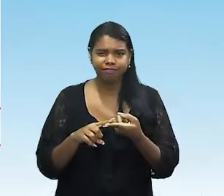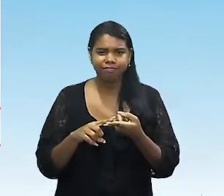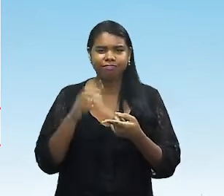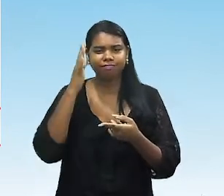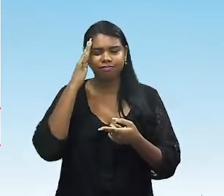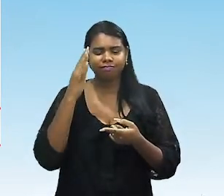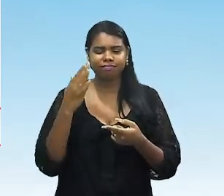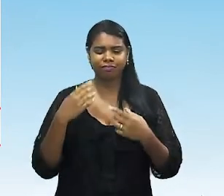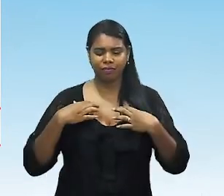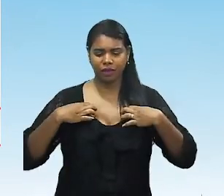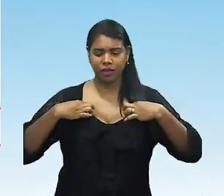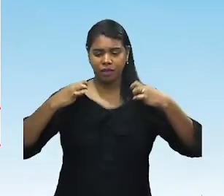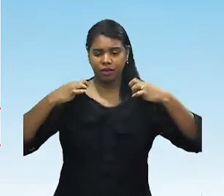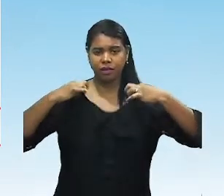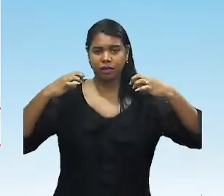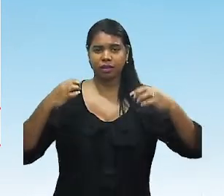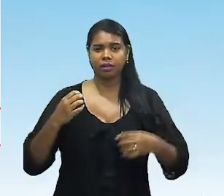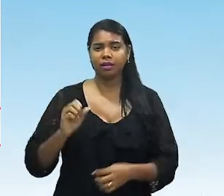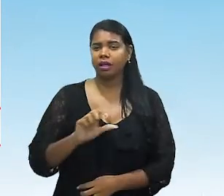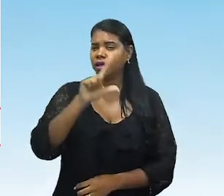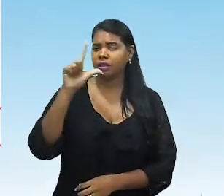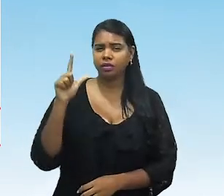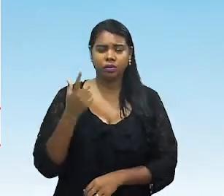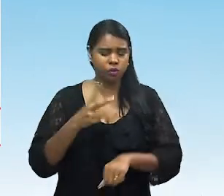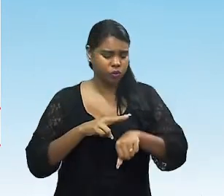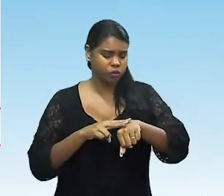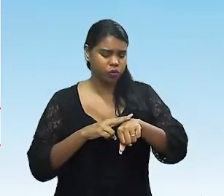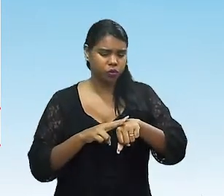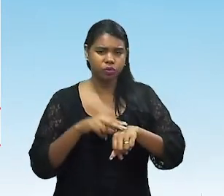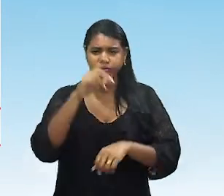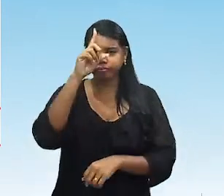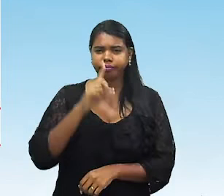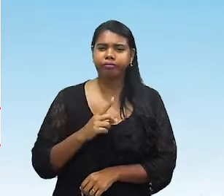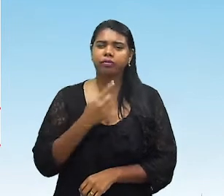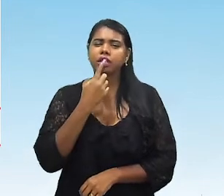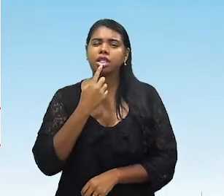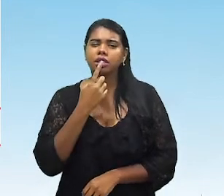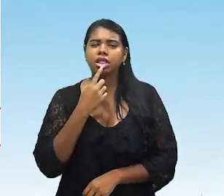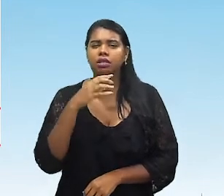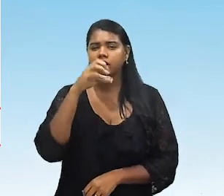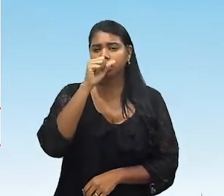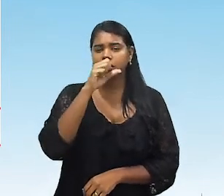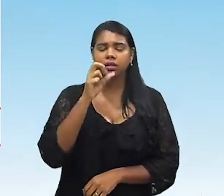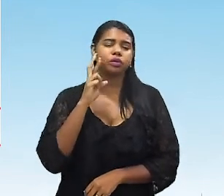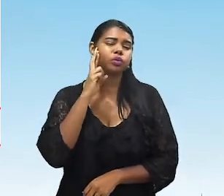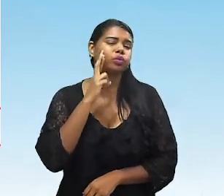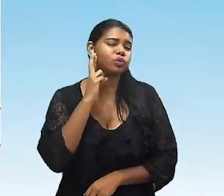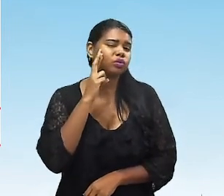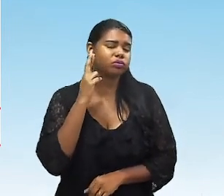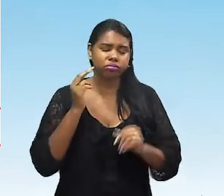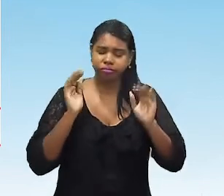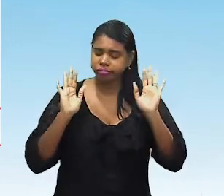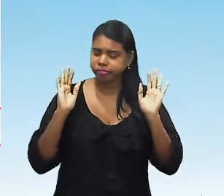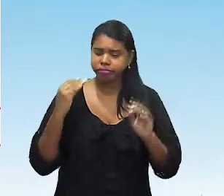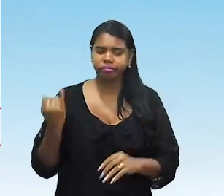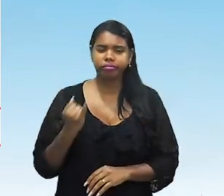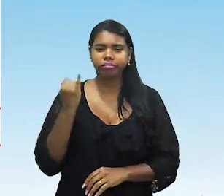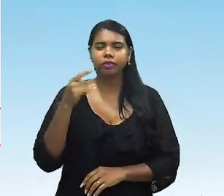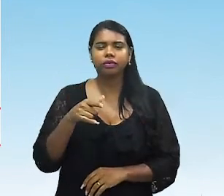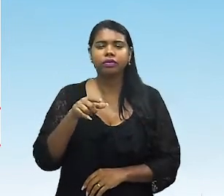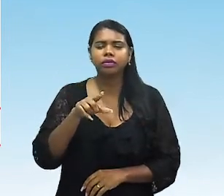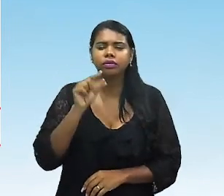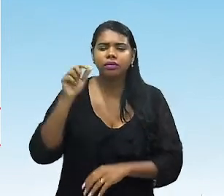camisa azul, verde, amarela, vermelha, laranja, enfim, rosa, não interessa. Você vai lá e